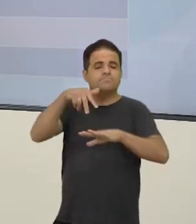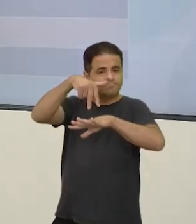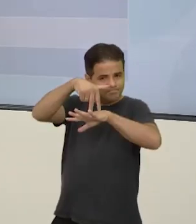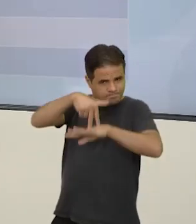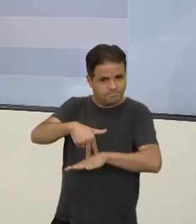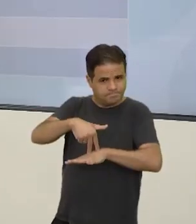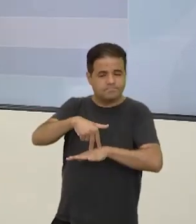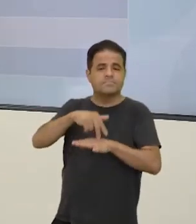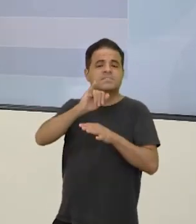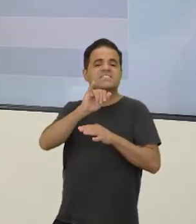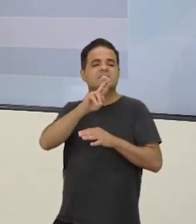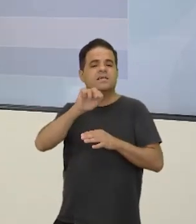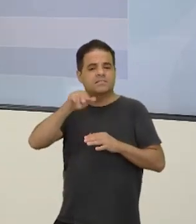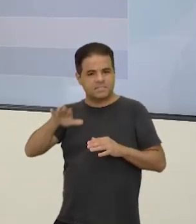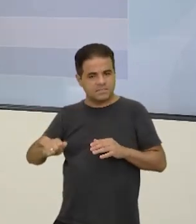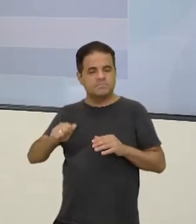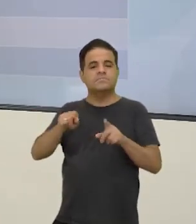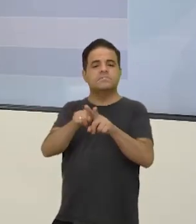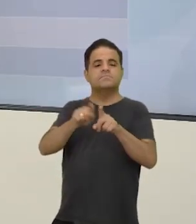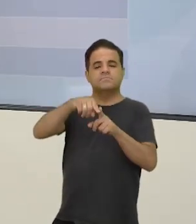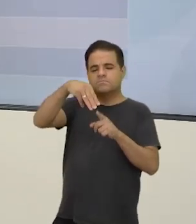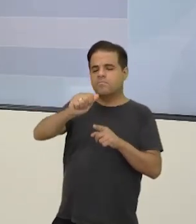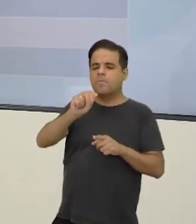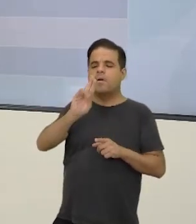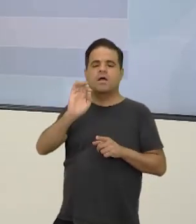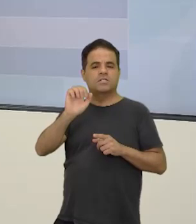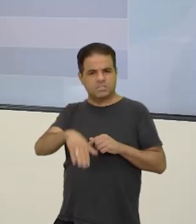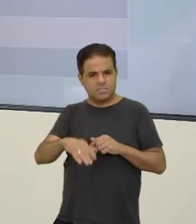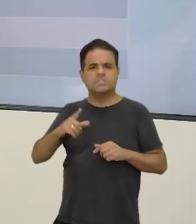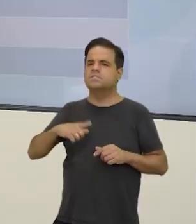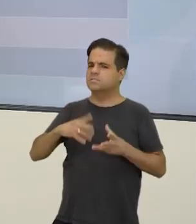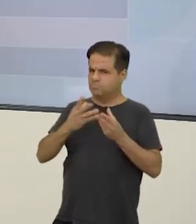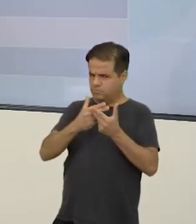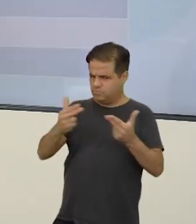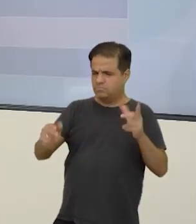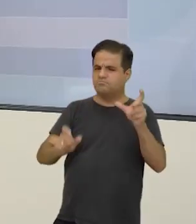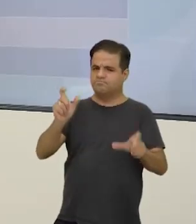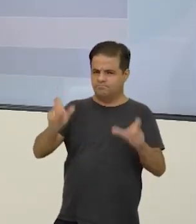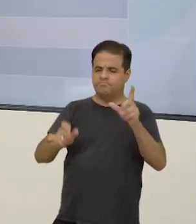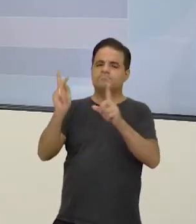protagonista aí, Iracema e Martim, mas muita gente. O livro ele tem bastante personagem.